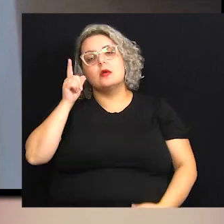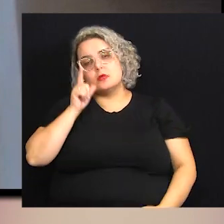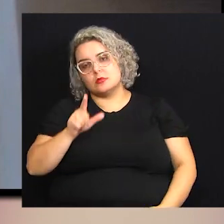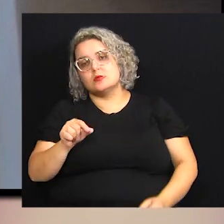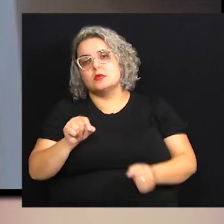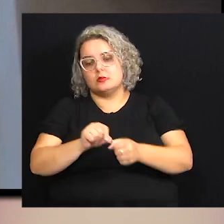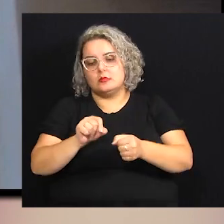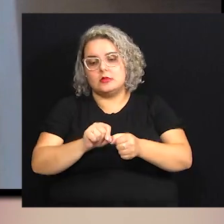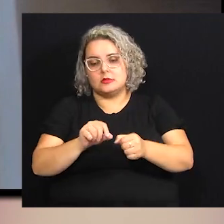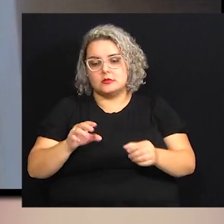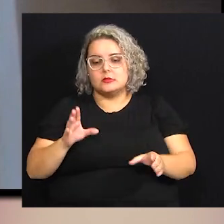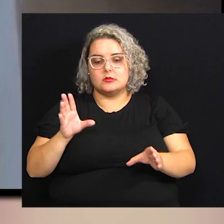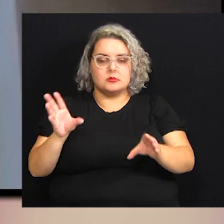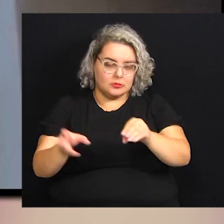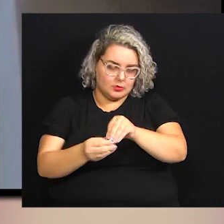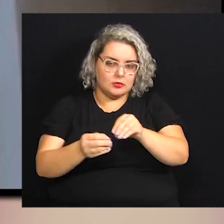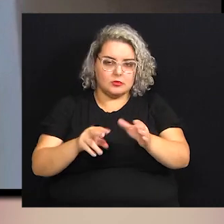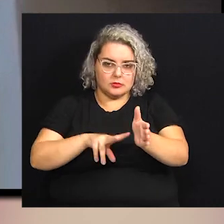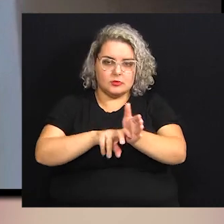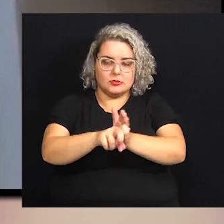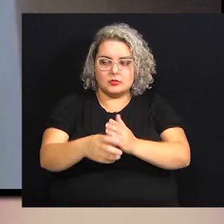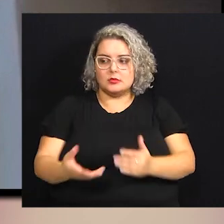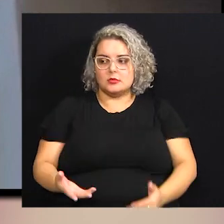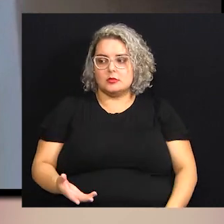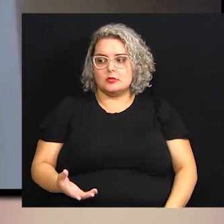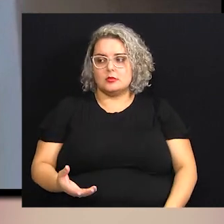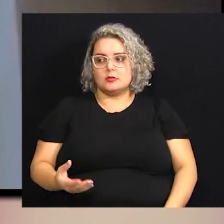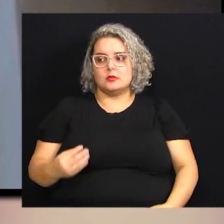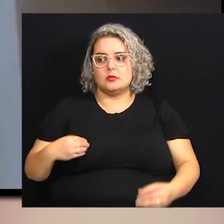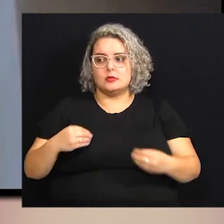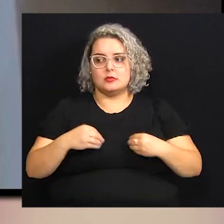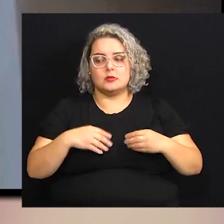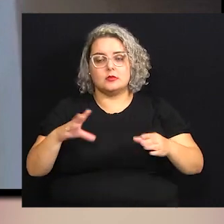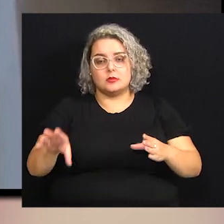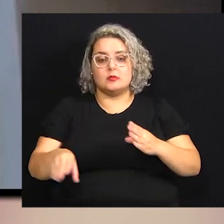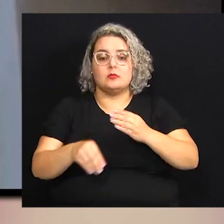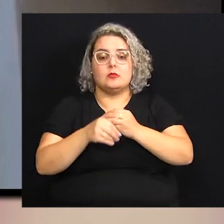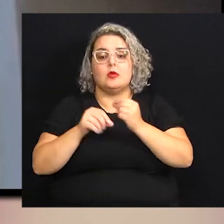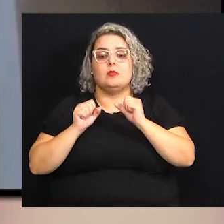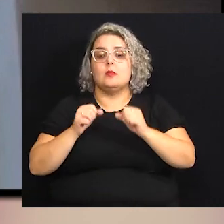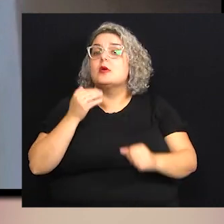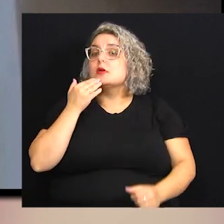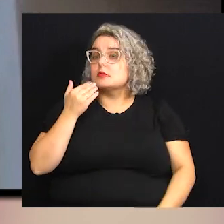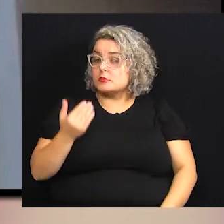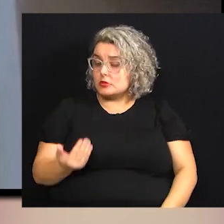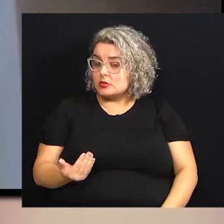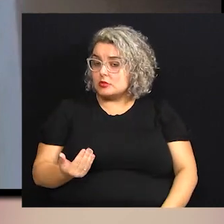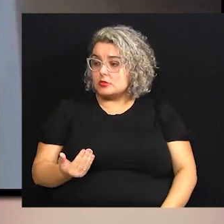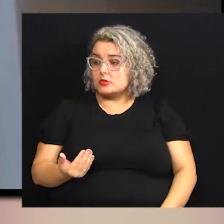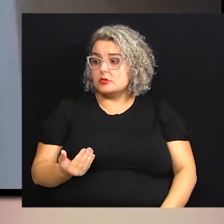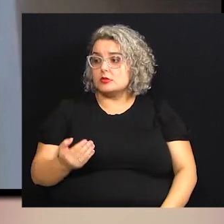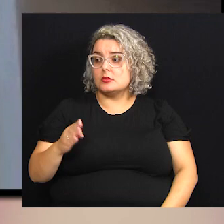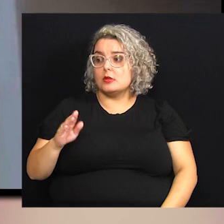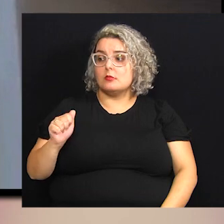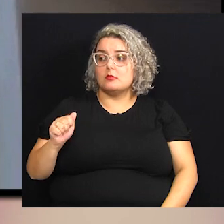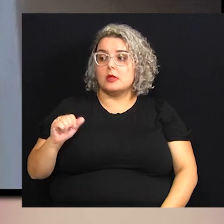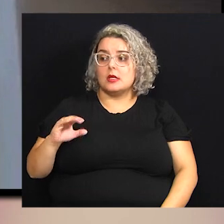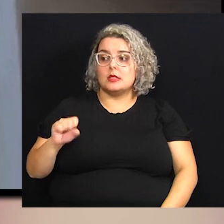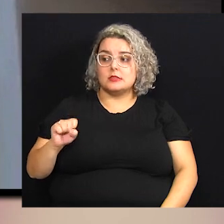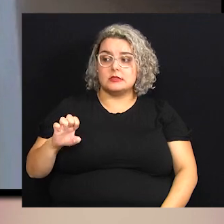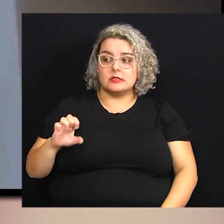consegue fechar um diagnóstico de hanseníase. Um exame complementar que pode ser pedido é